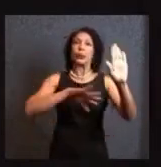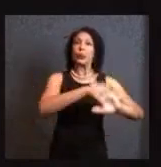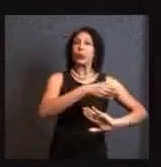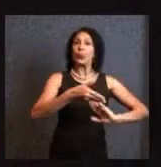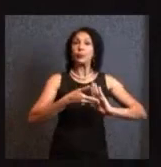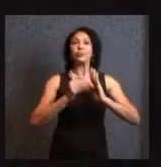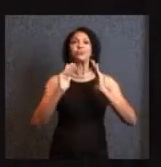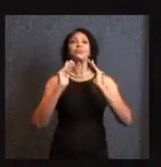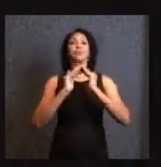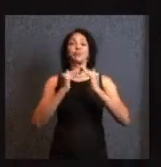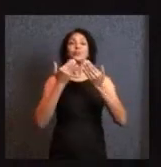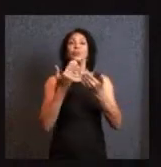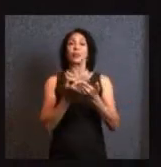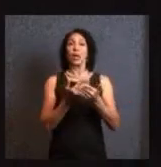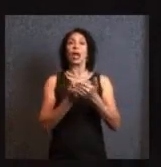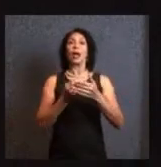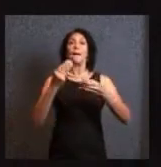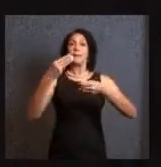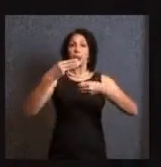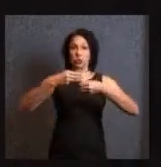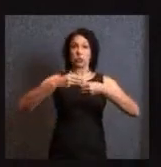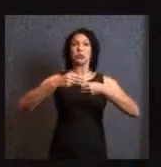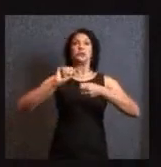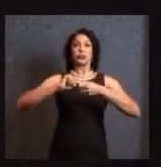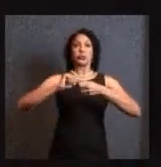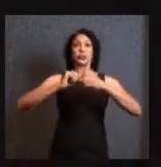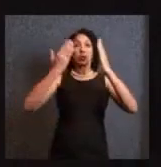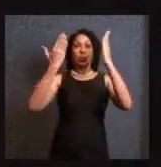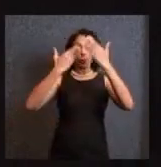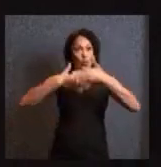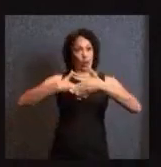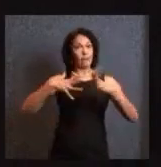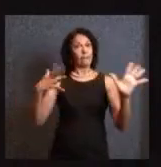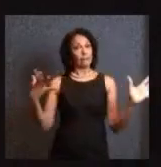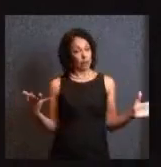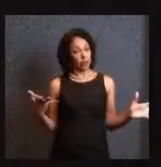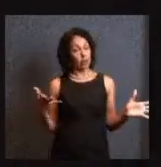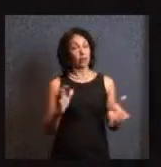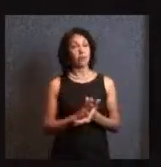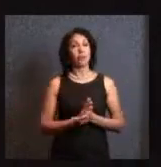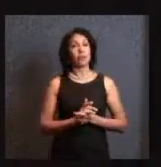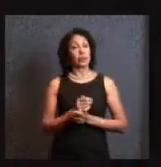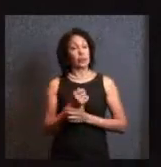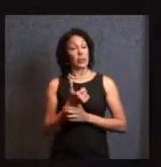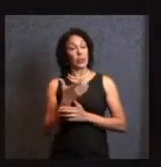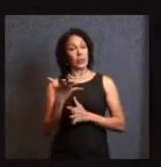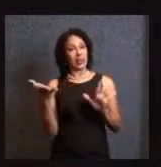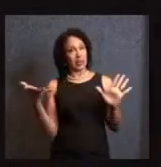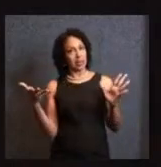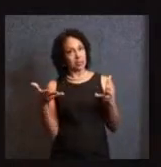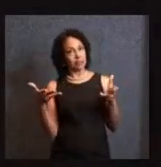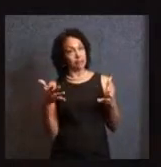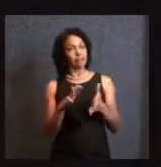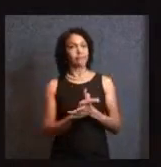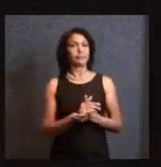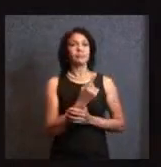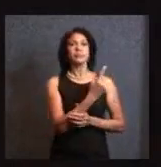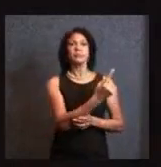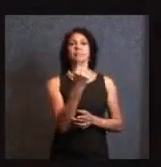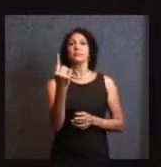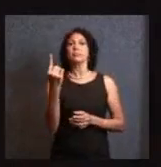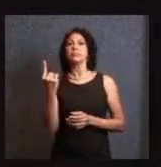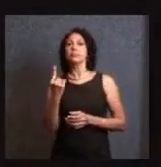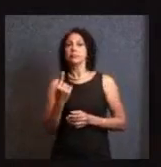município deverá realizar uma avaliação diagnóstica muito em breve, onde cada escola vai responder